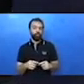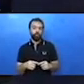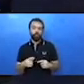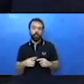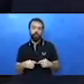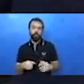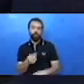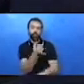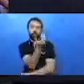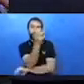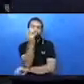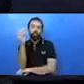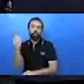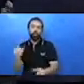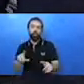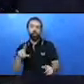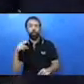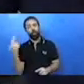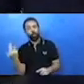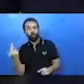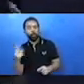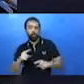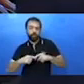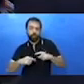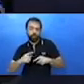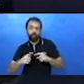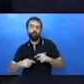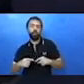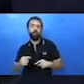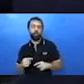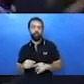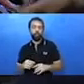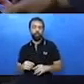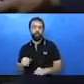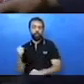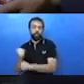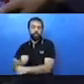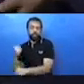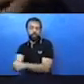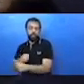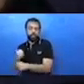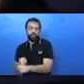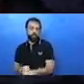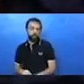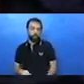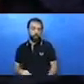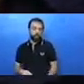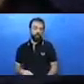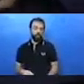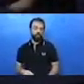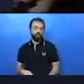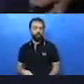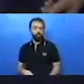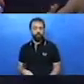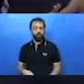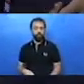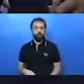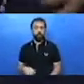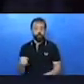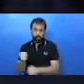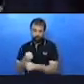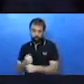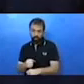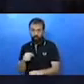da natureza, é tudo como nós recebemos de Deus, do Criador. E elementos construídos é tudo que o homem pôs à